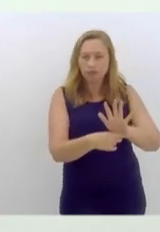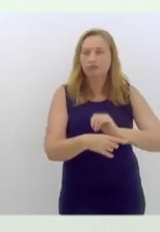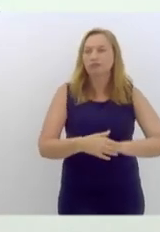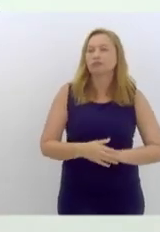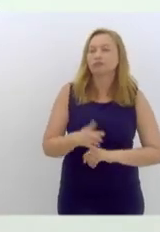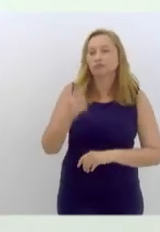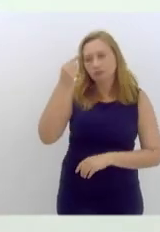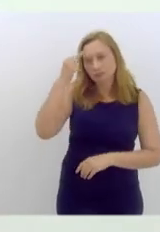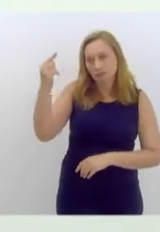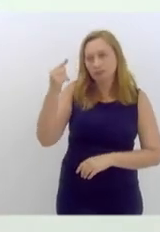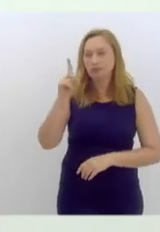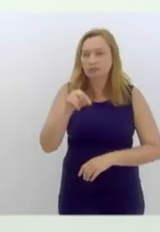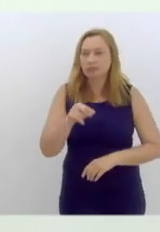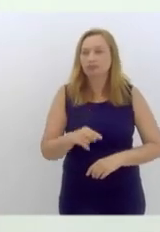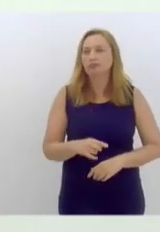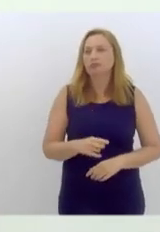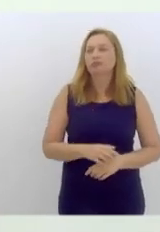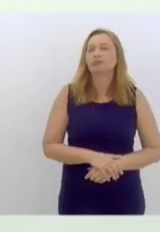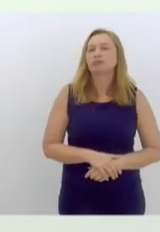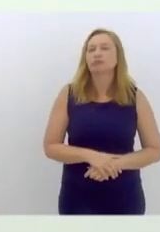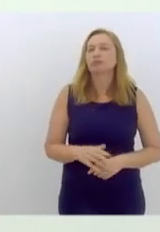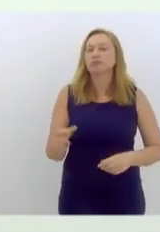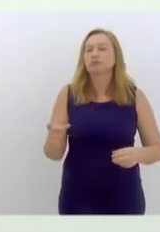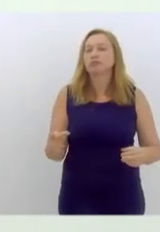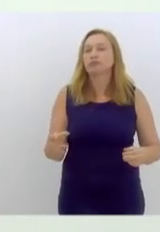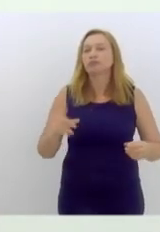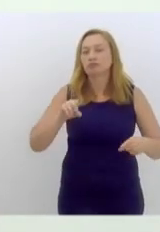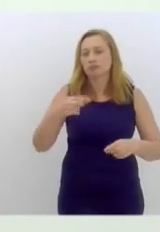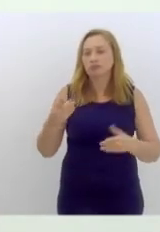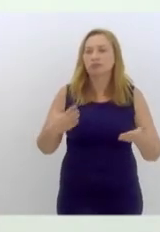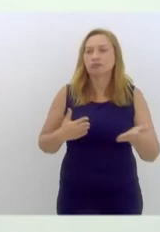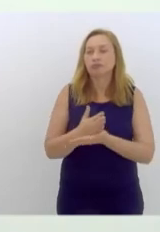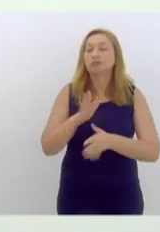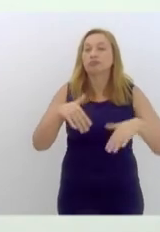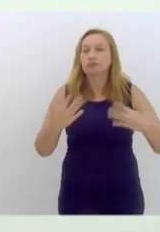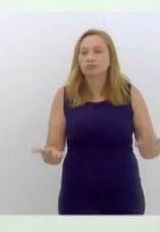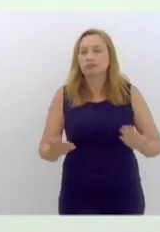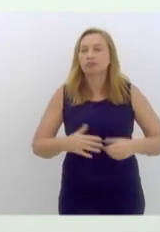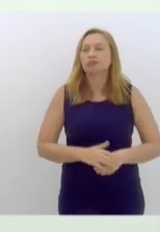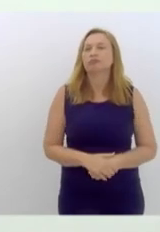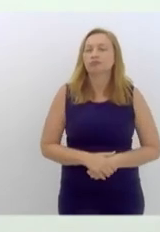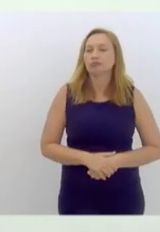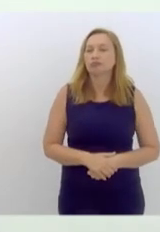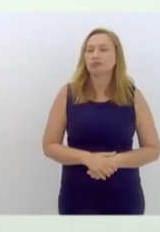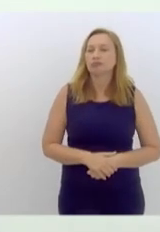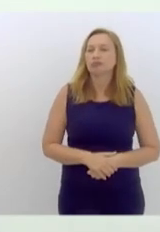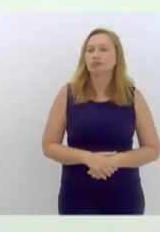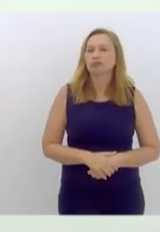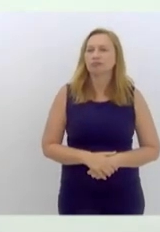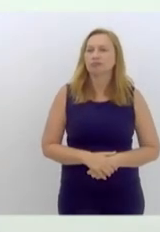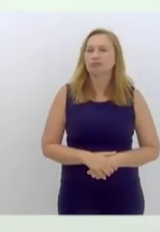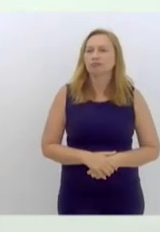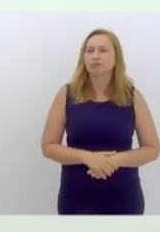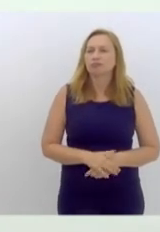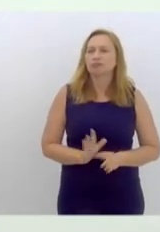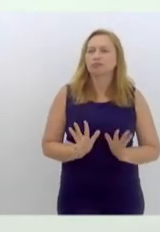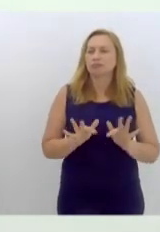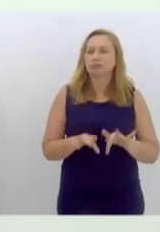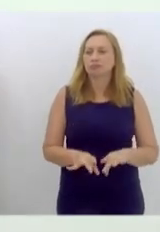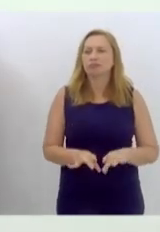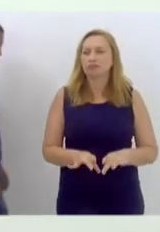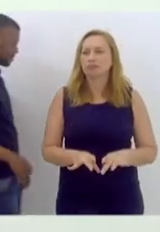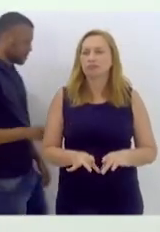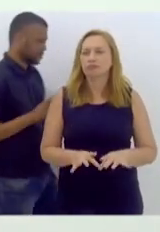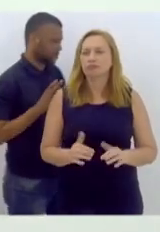a nossa ideia vai ser afunilar para poder aprovar. Então, a gente suspende